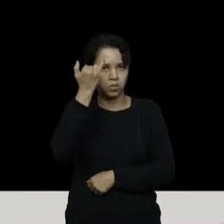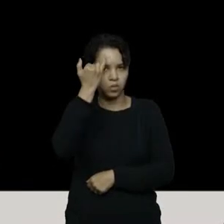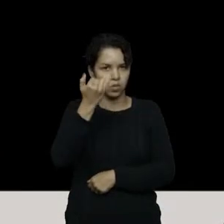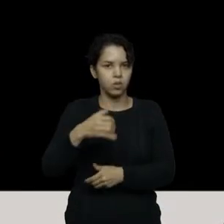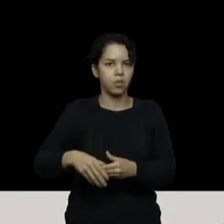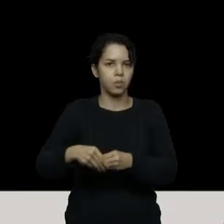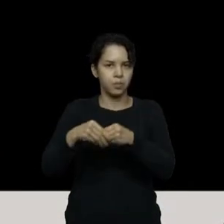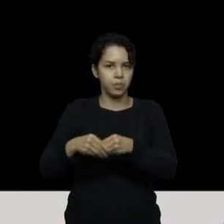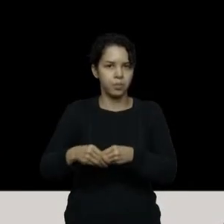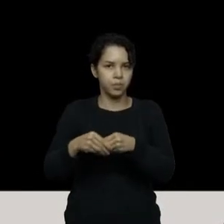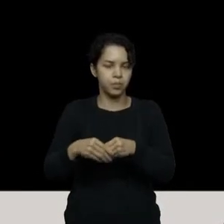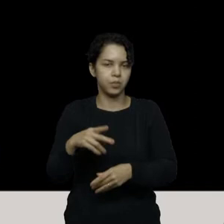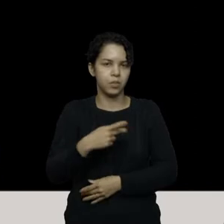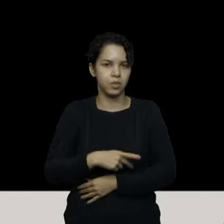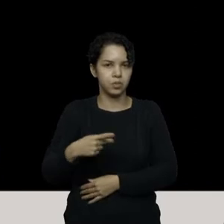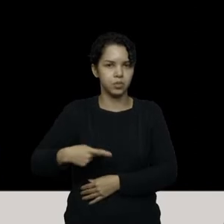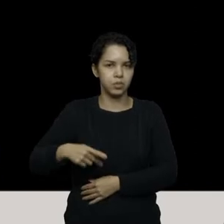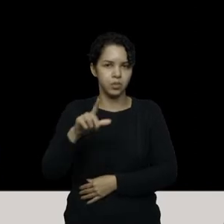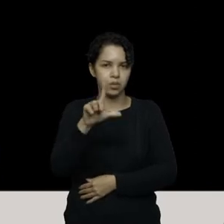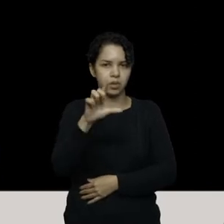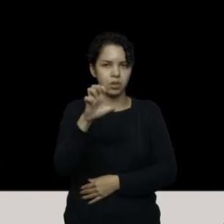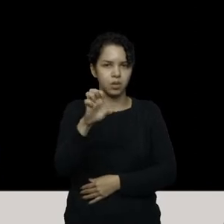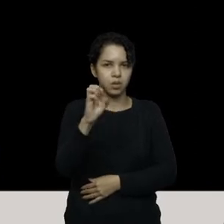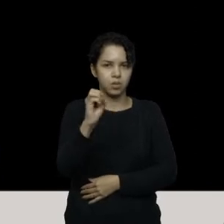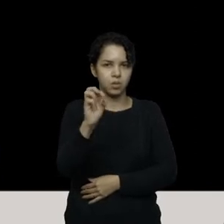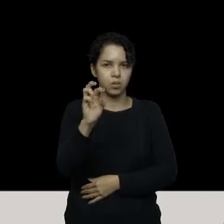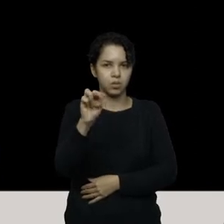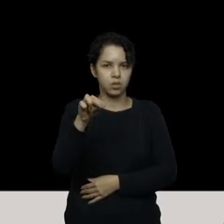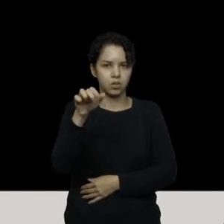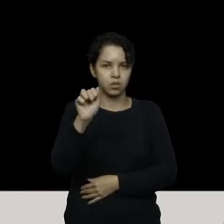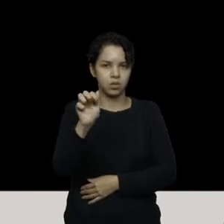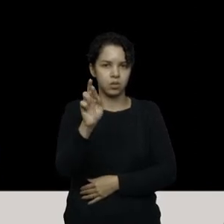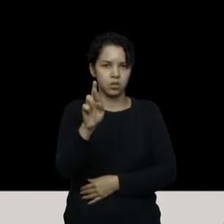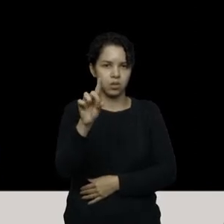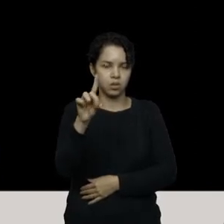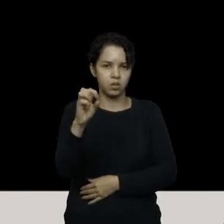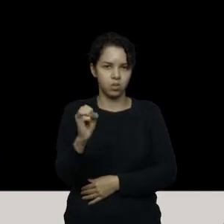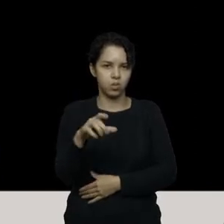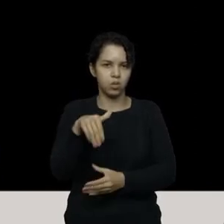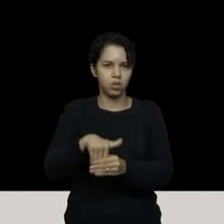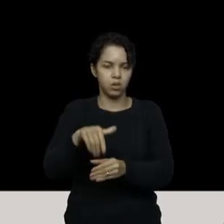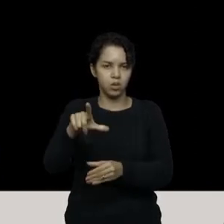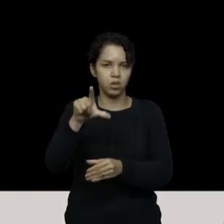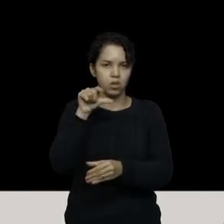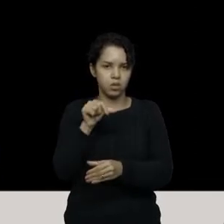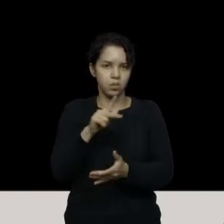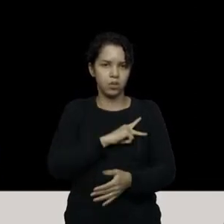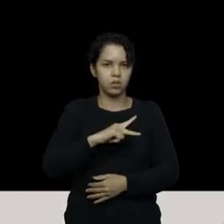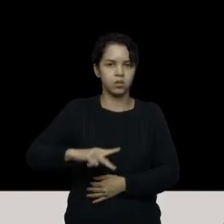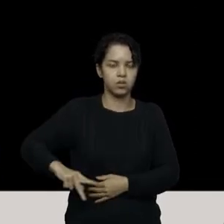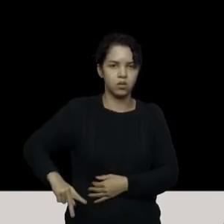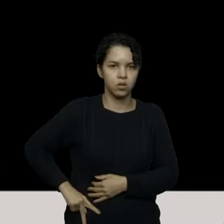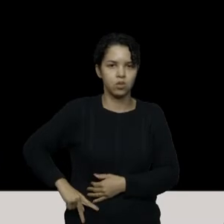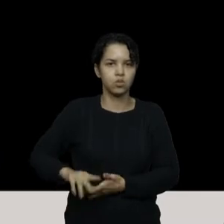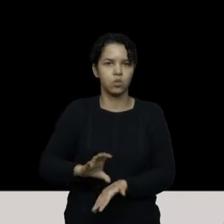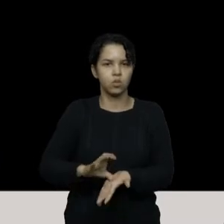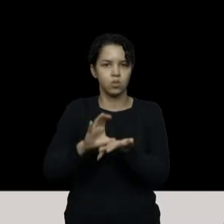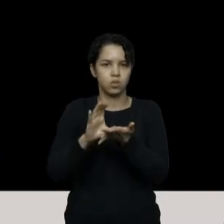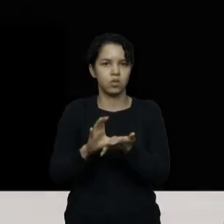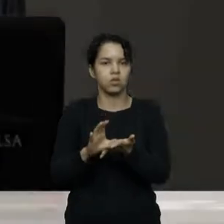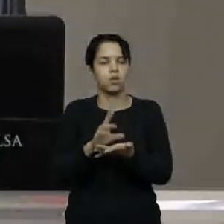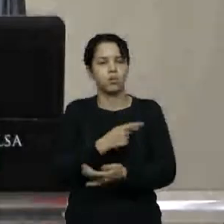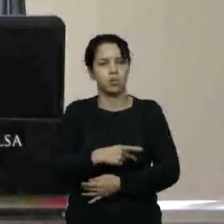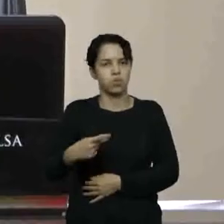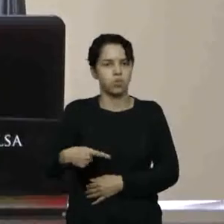complementando o Pastor Leonardo Aloísio pela eleição como presidente do Conselho de Pastores do Estado de Santa